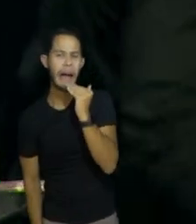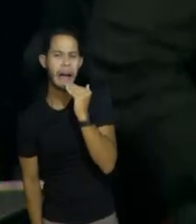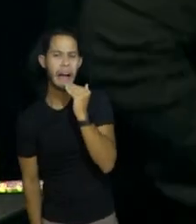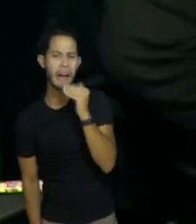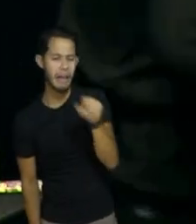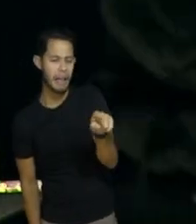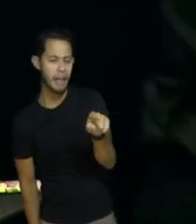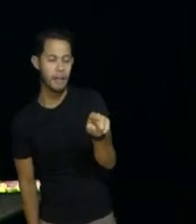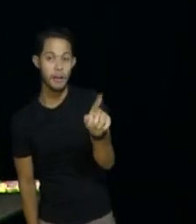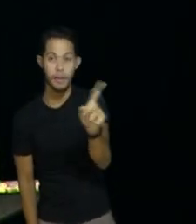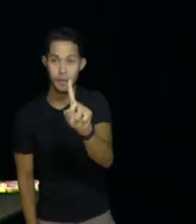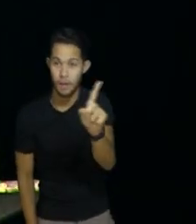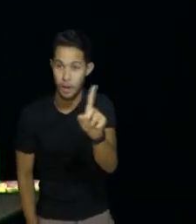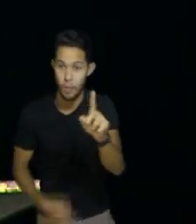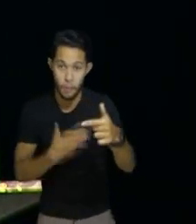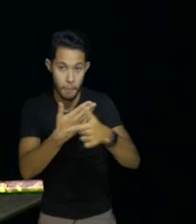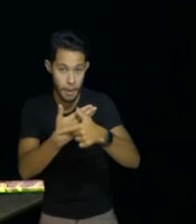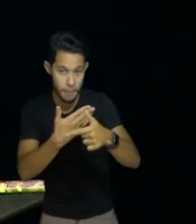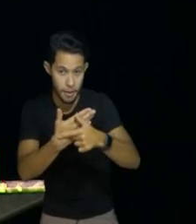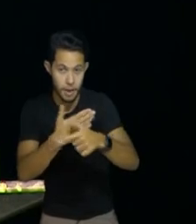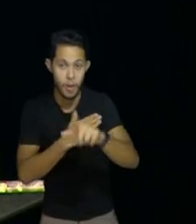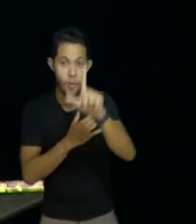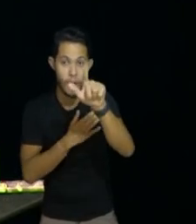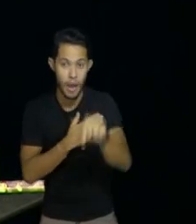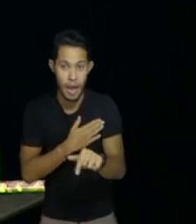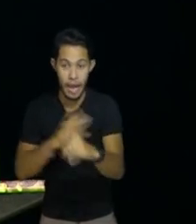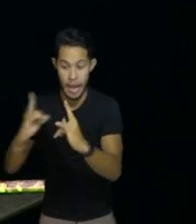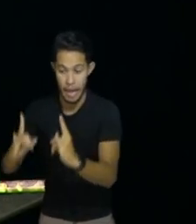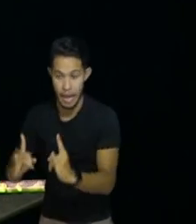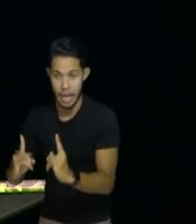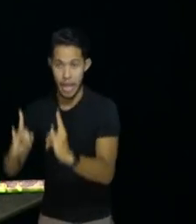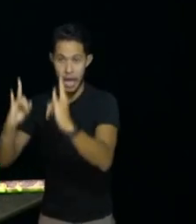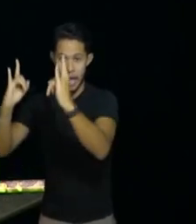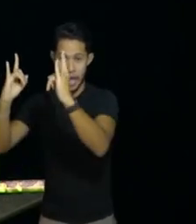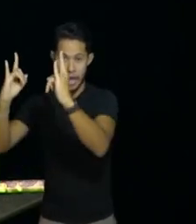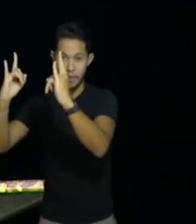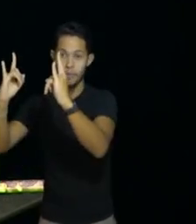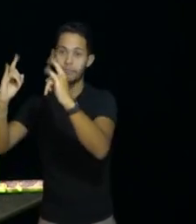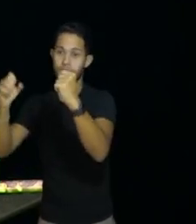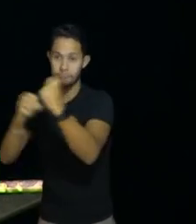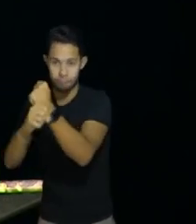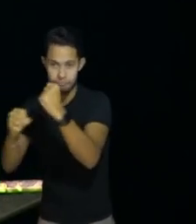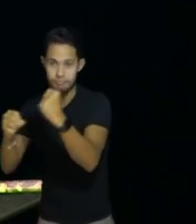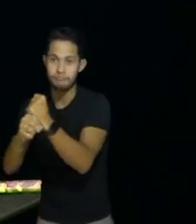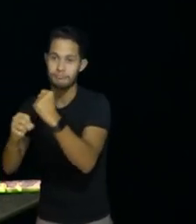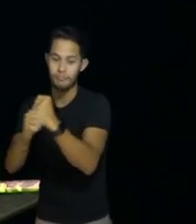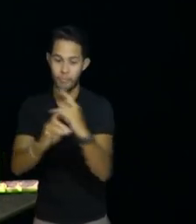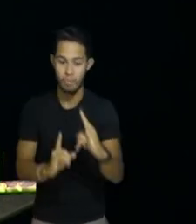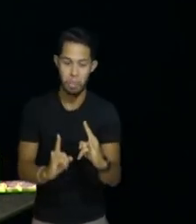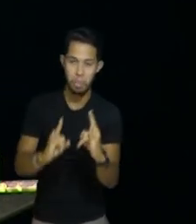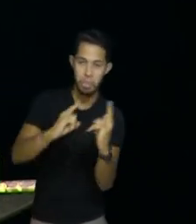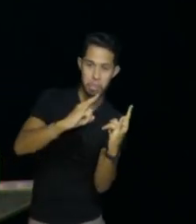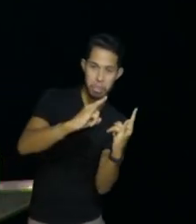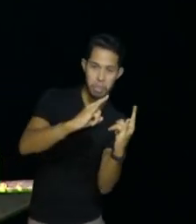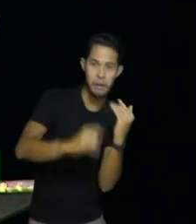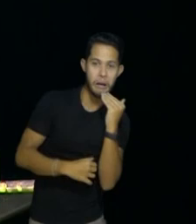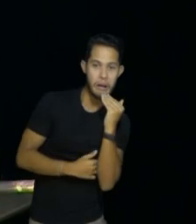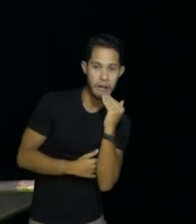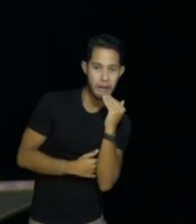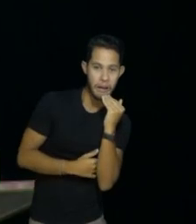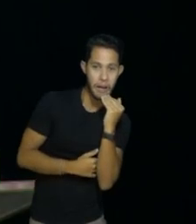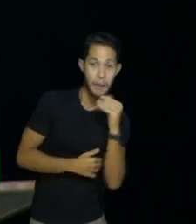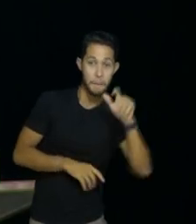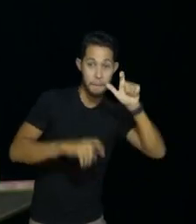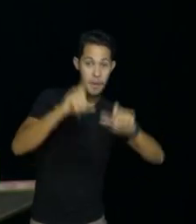prédio reto ao lado do prédio torto, para que todos, ao invés de olhar, então, para o prédio torto, vejam